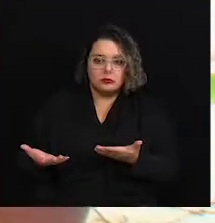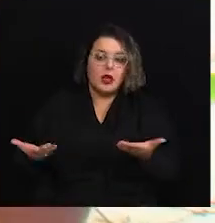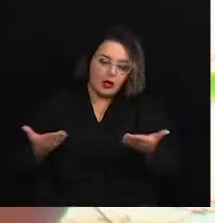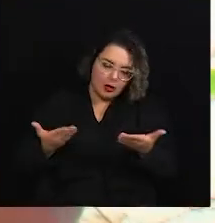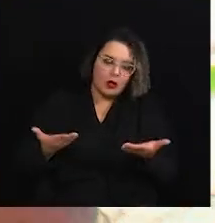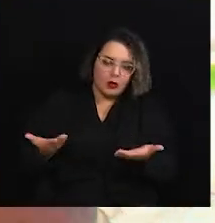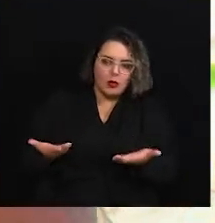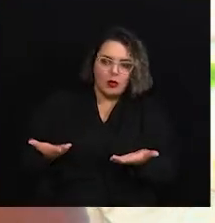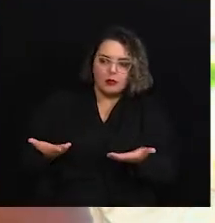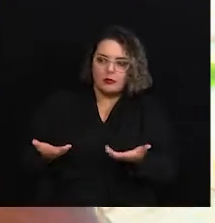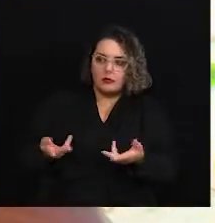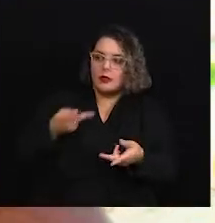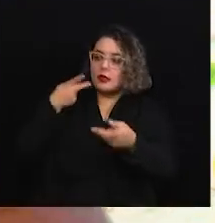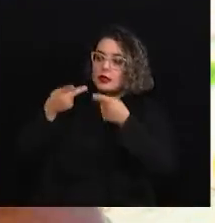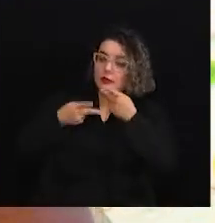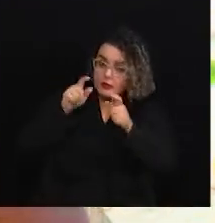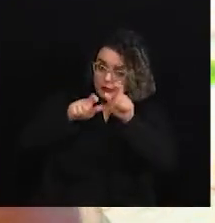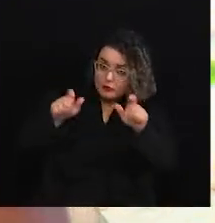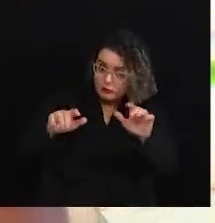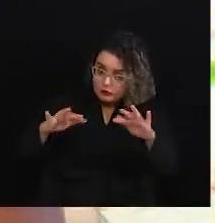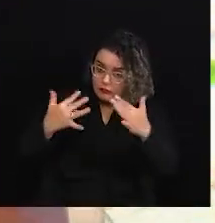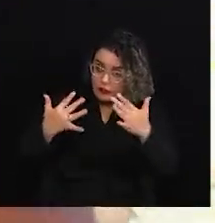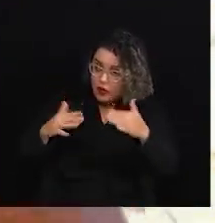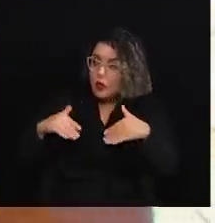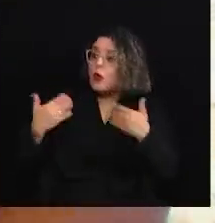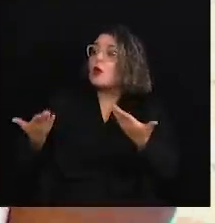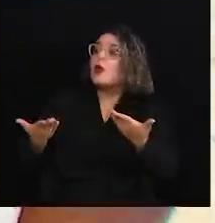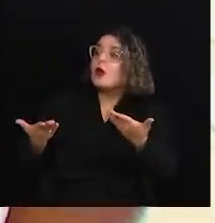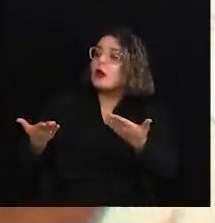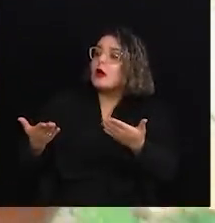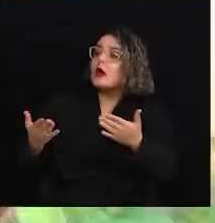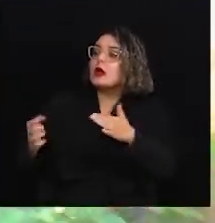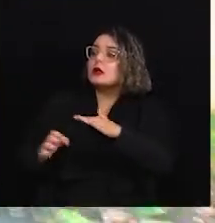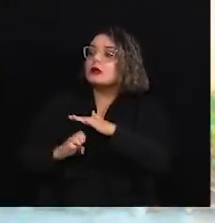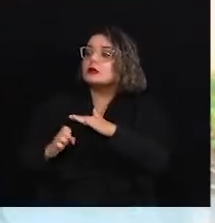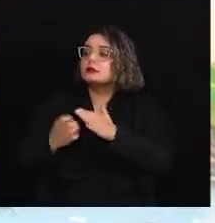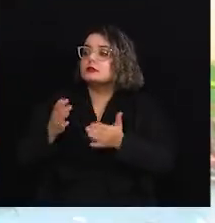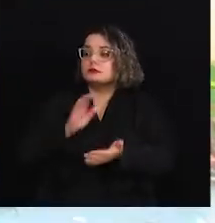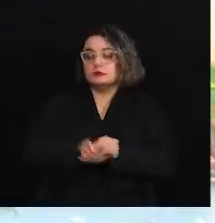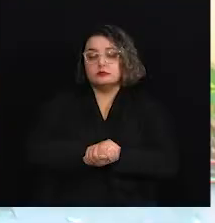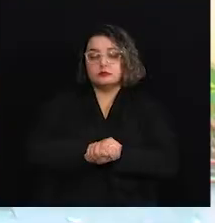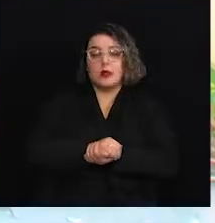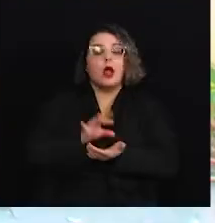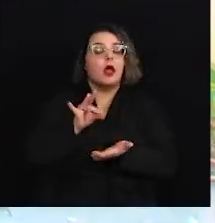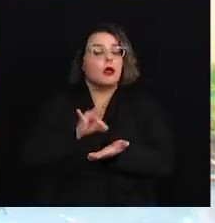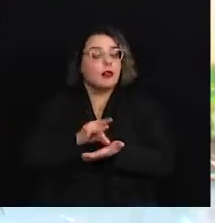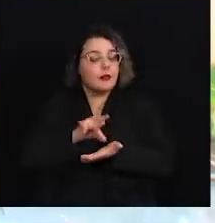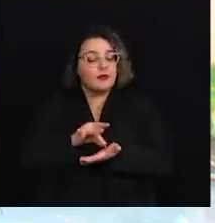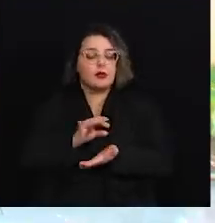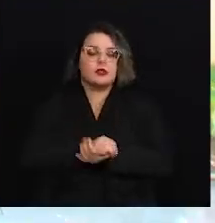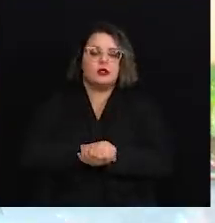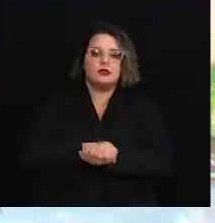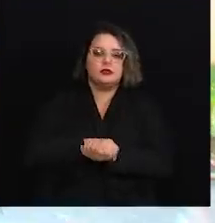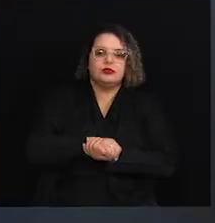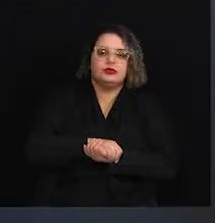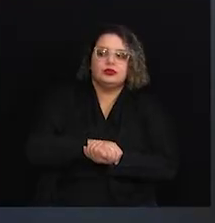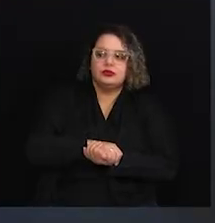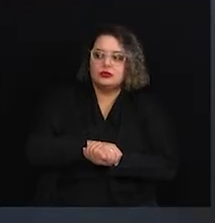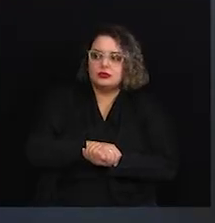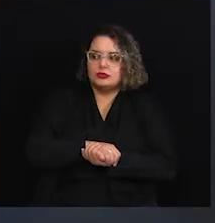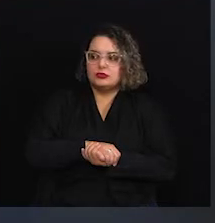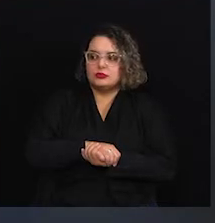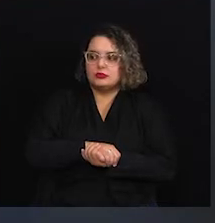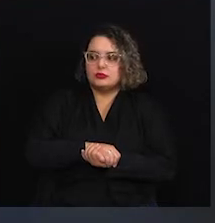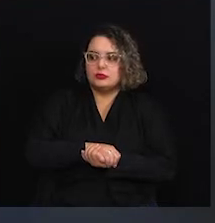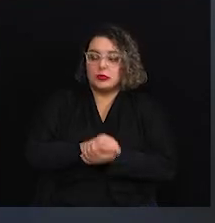momento que a gente está agora. Então conta para o nosso telespectador qual é o seu negócio. Bom, na verdade a gente